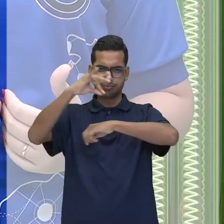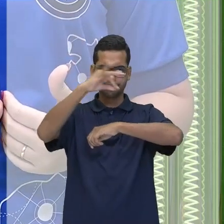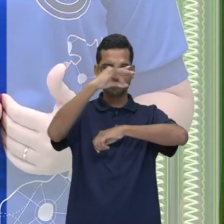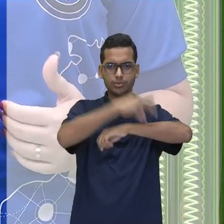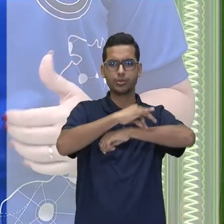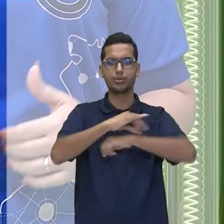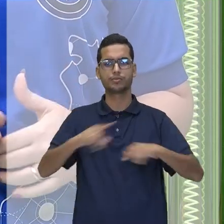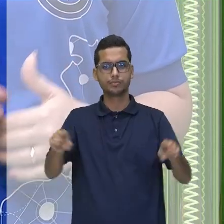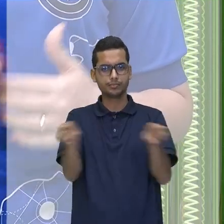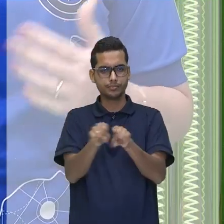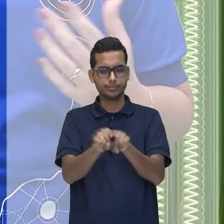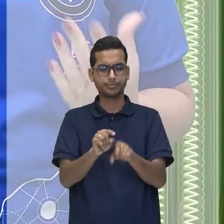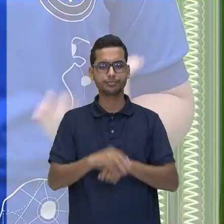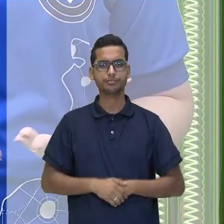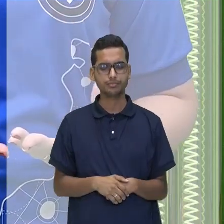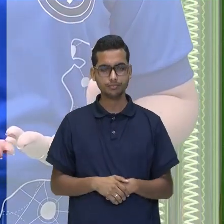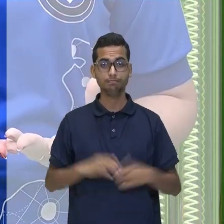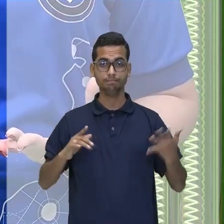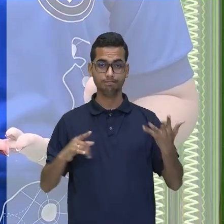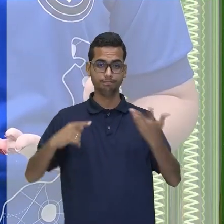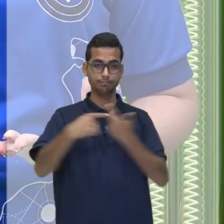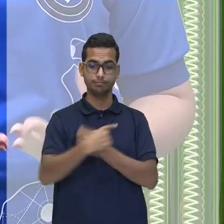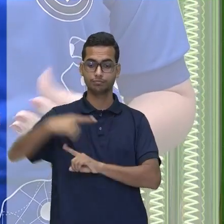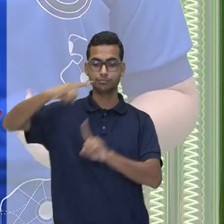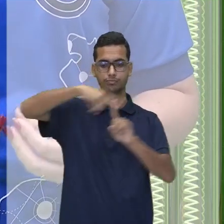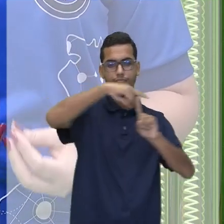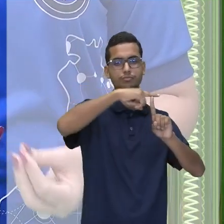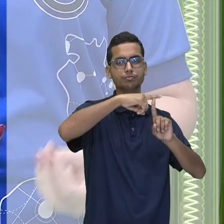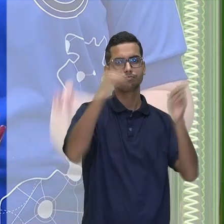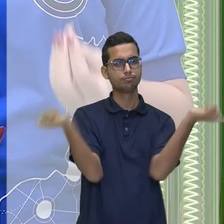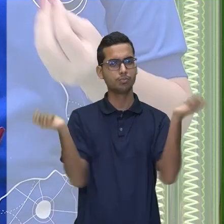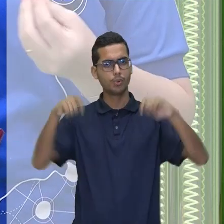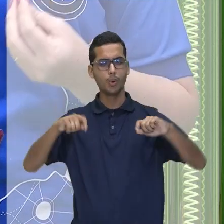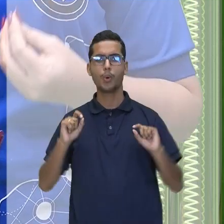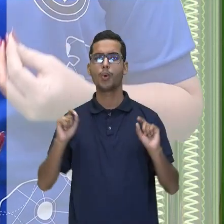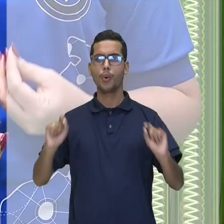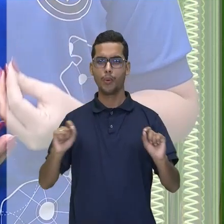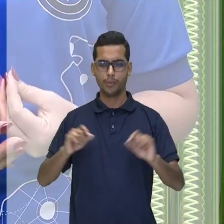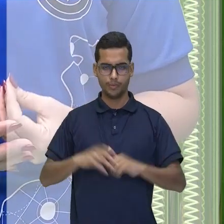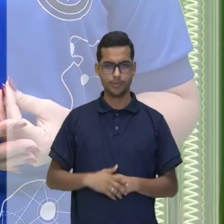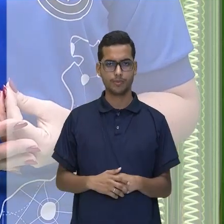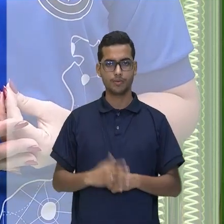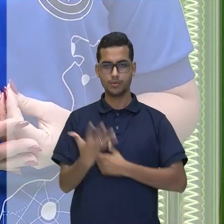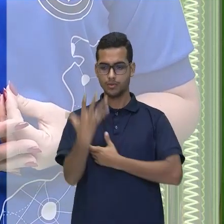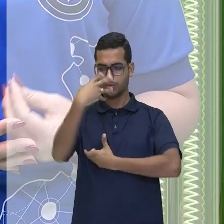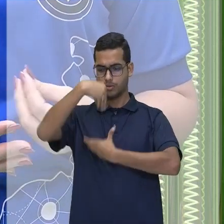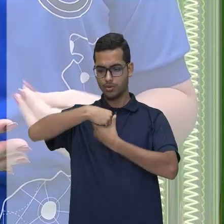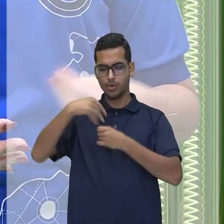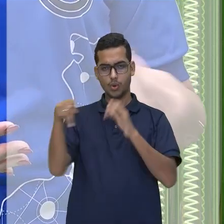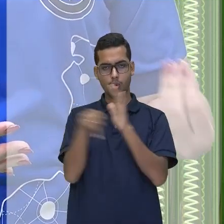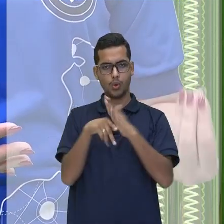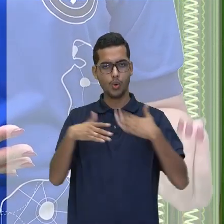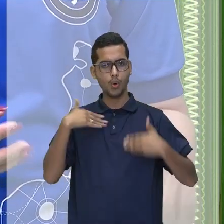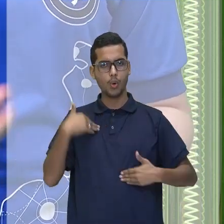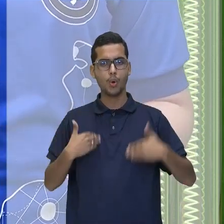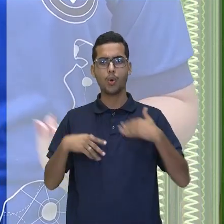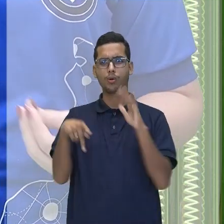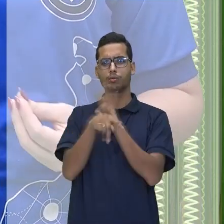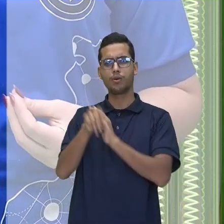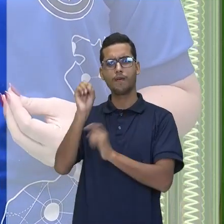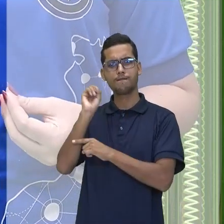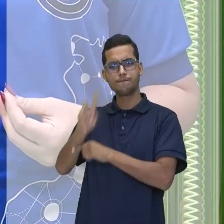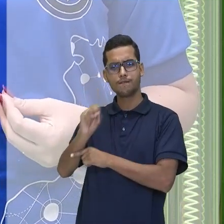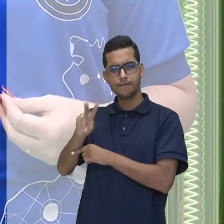Esses vetores, que podem ser de diversas espécies, né, eles vão carregar dentro dos seus corpos o vírus,